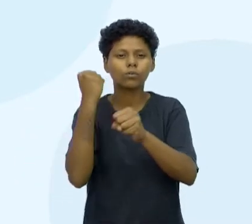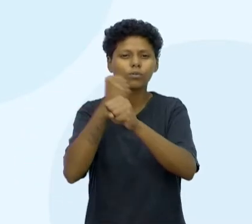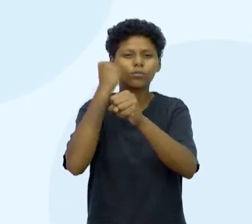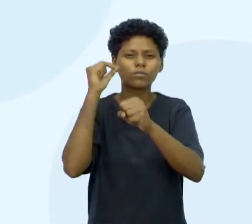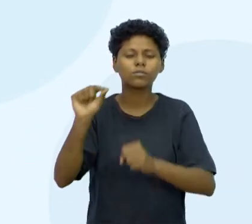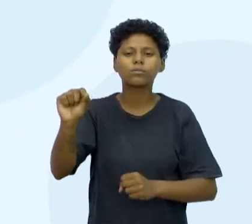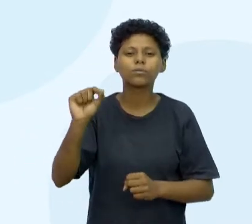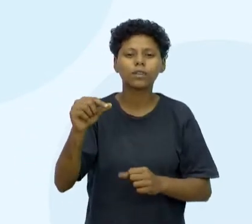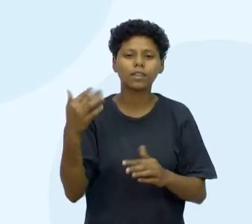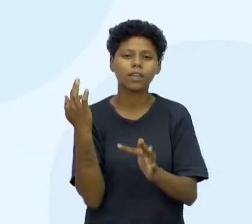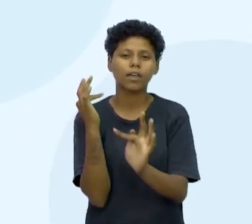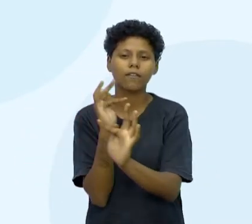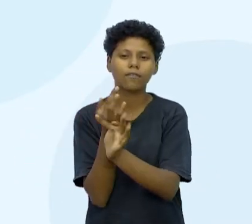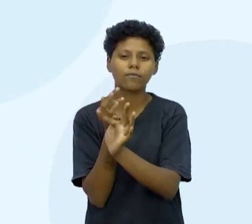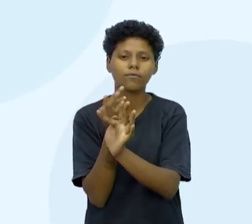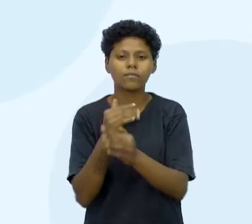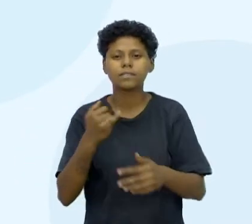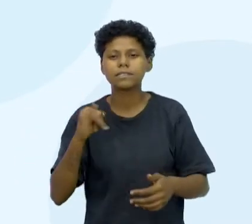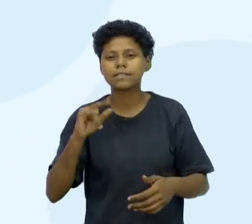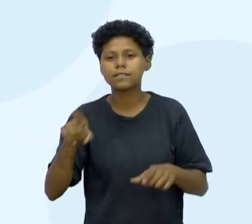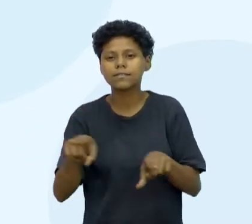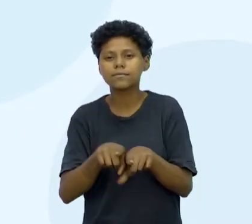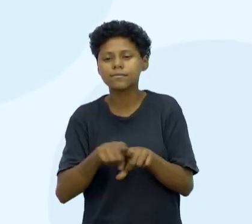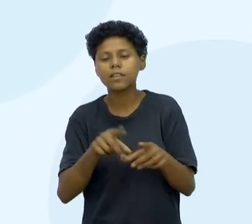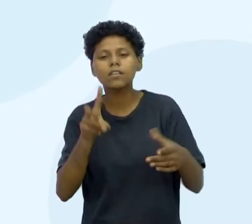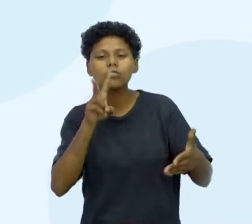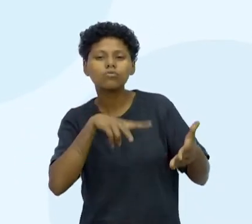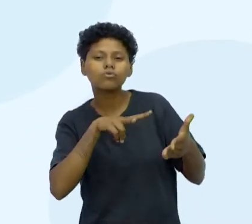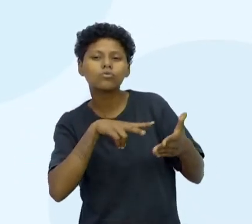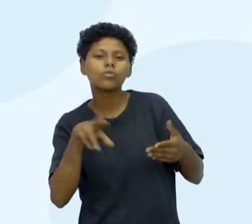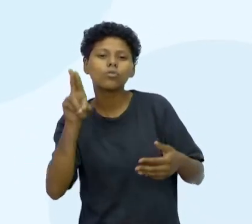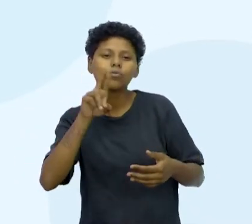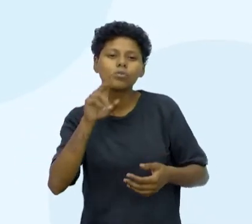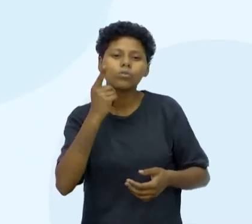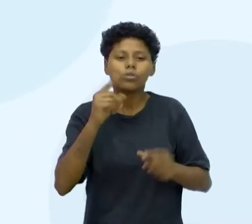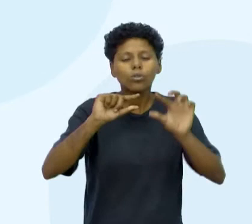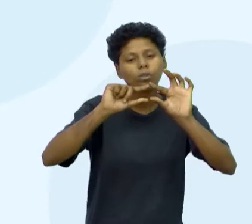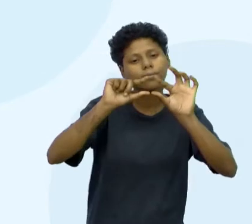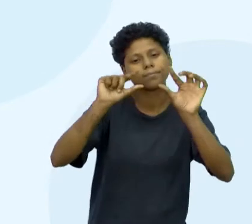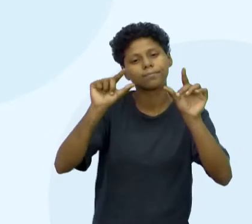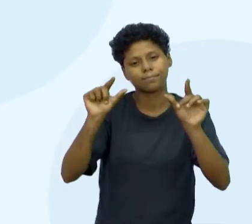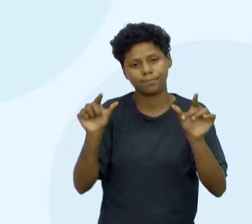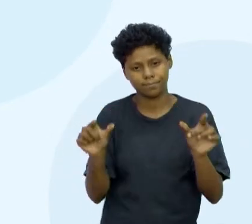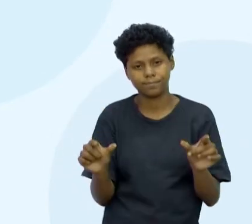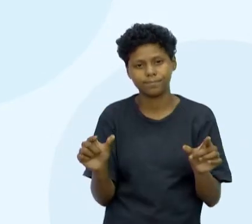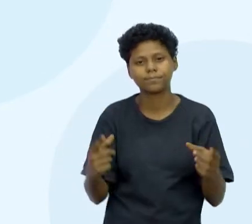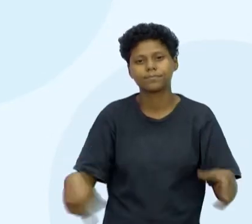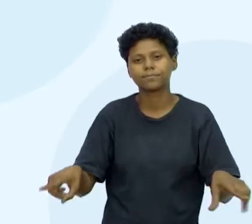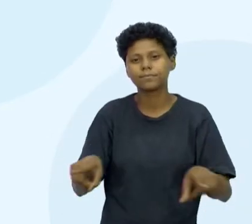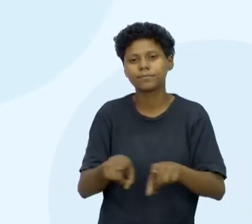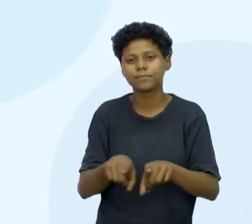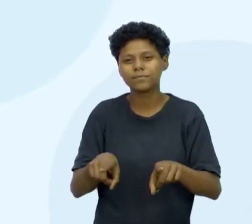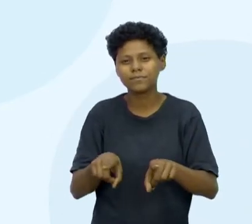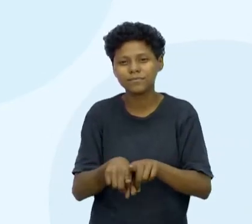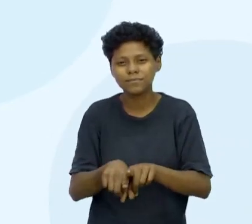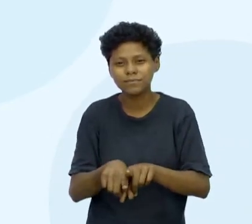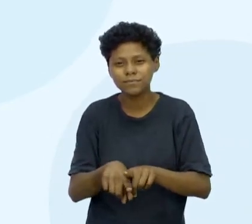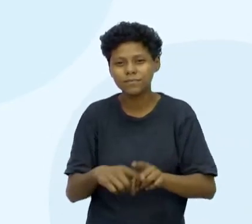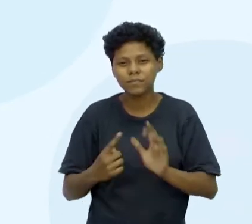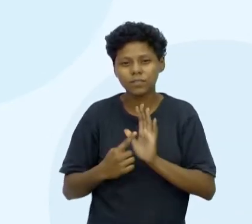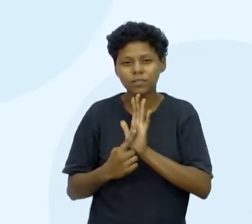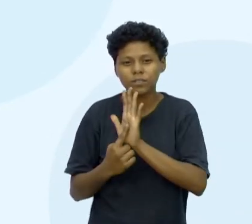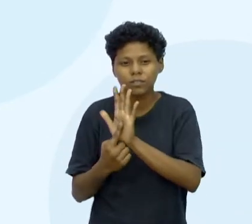romano, que traz até um pouco de arquitetura, não é verdade? E antigo isso daí, hein? Tem construções que são do século